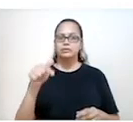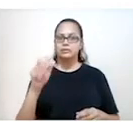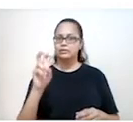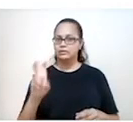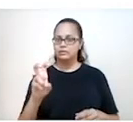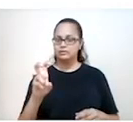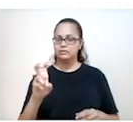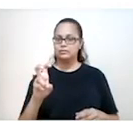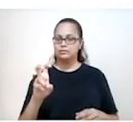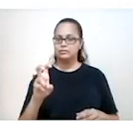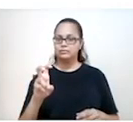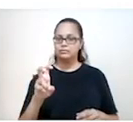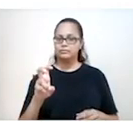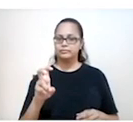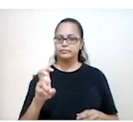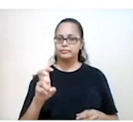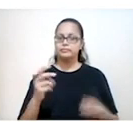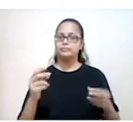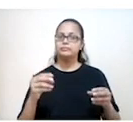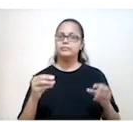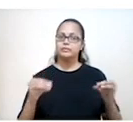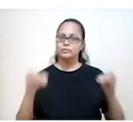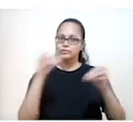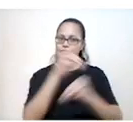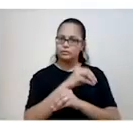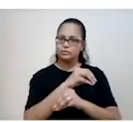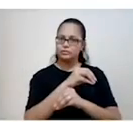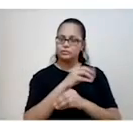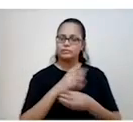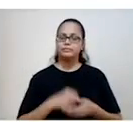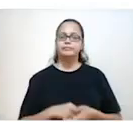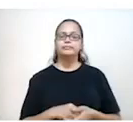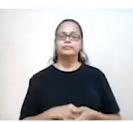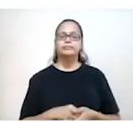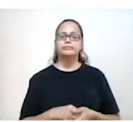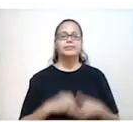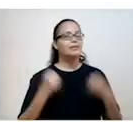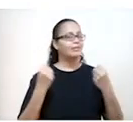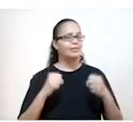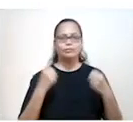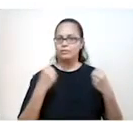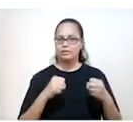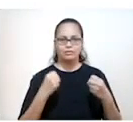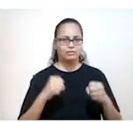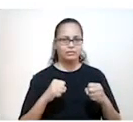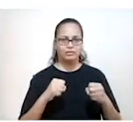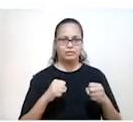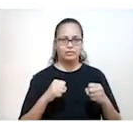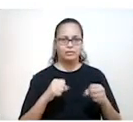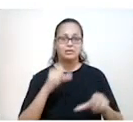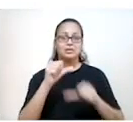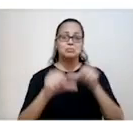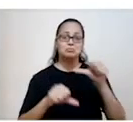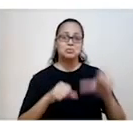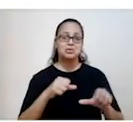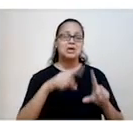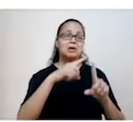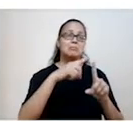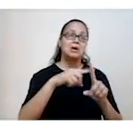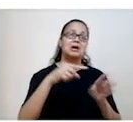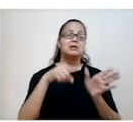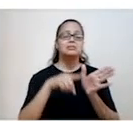mesmo tempo, só fiz uma inversão de lados, não precisa mudar o sinal.